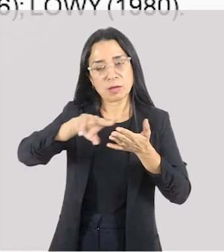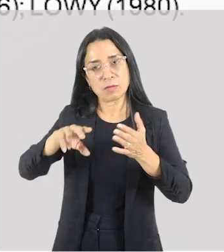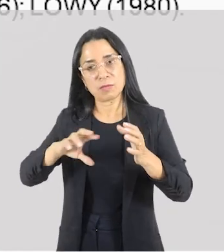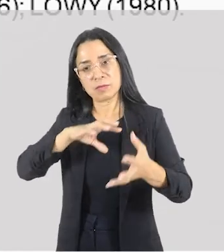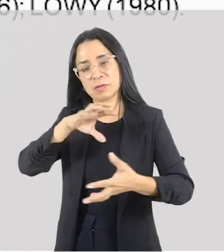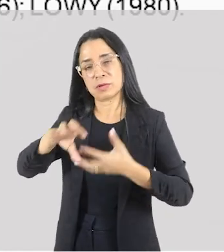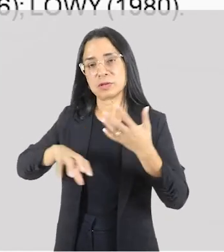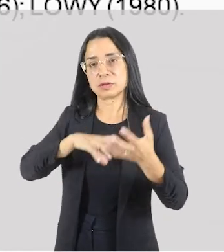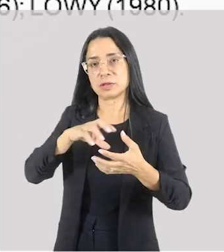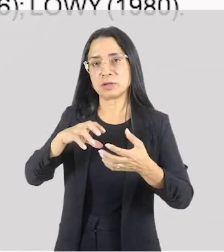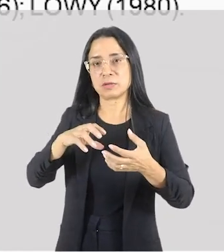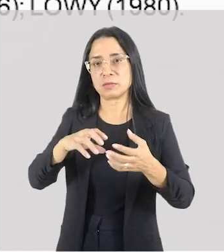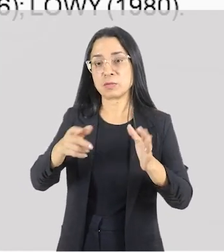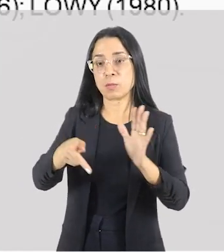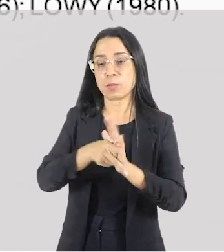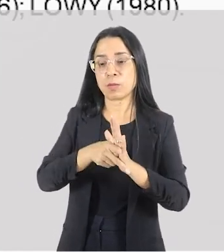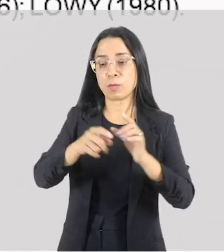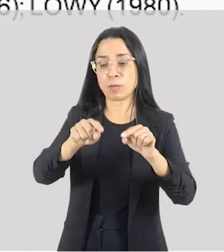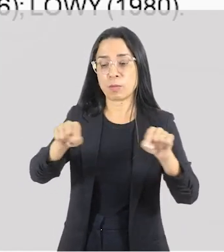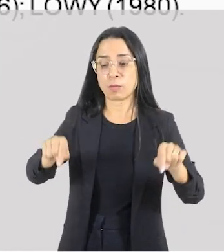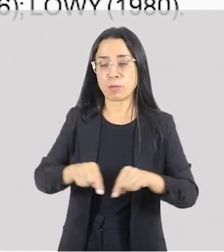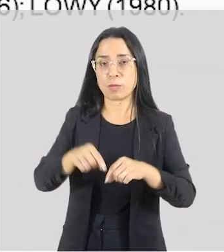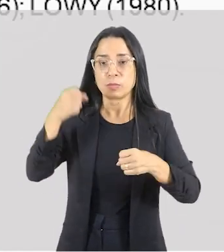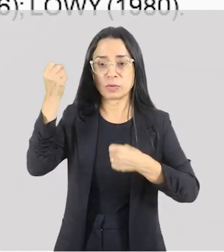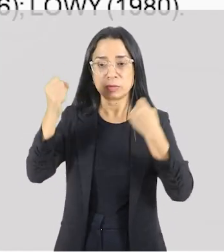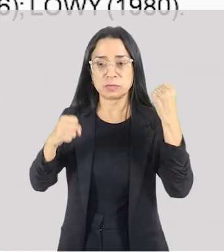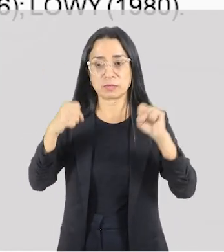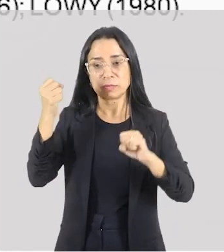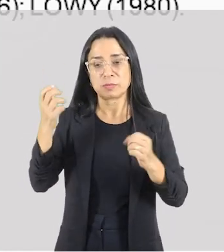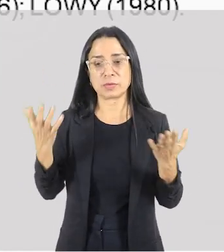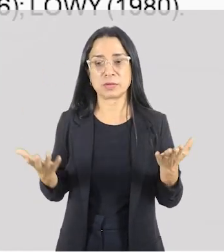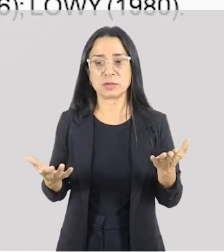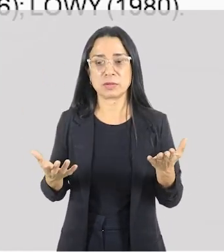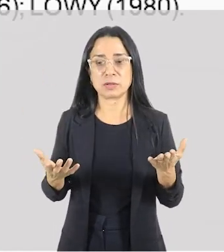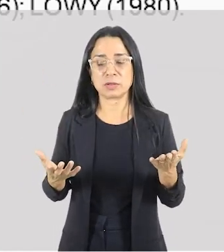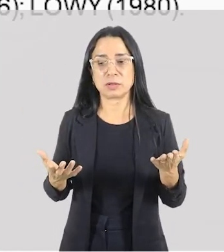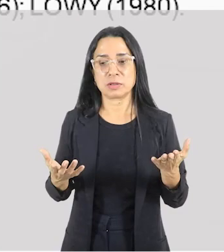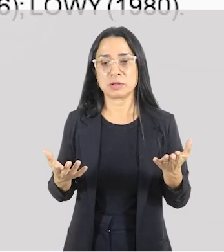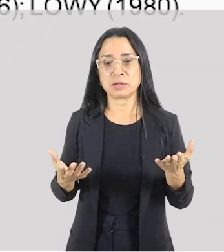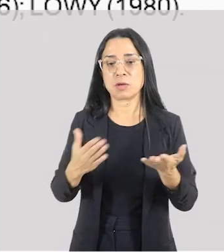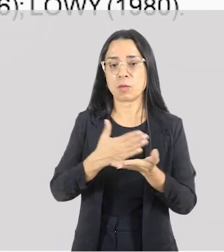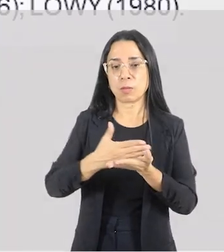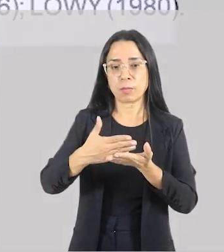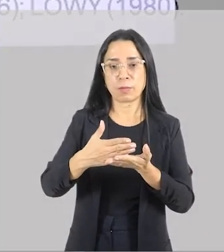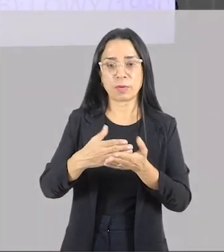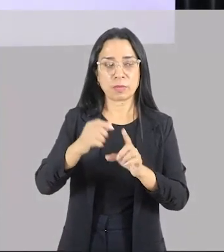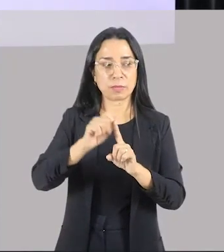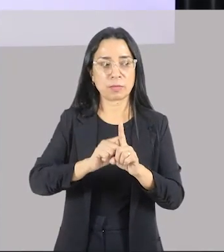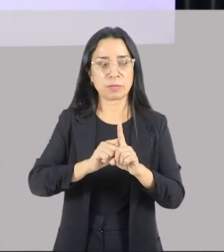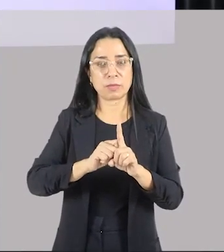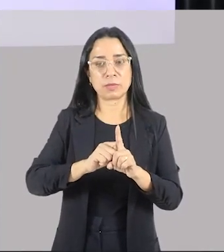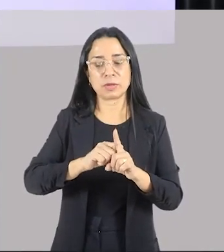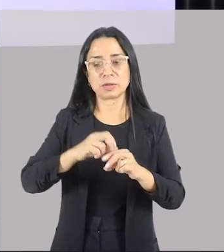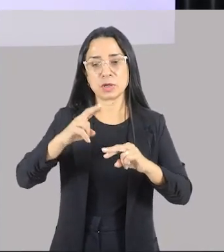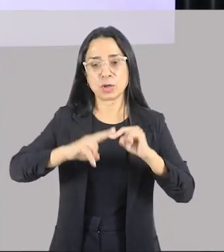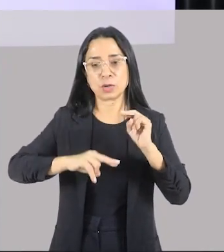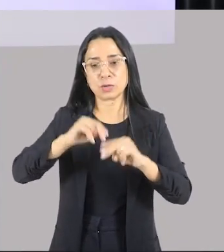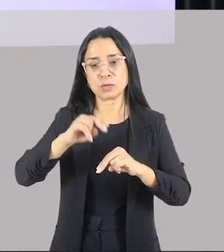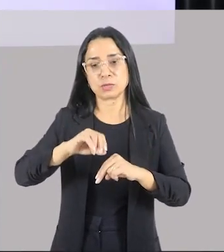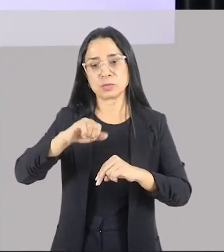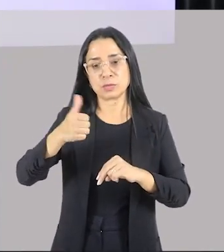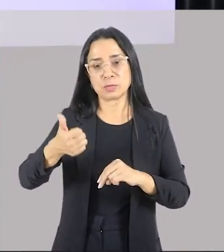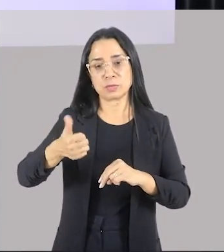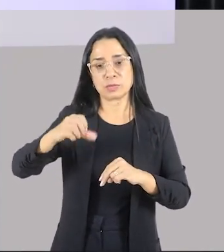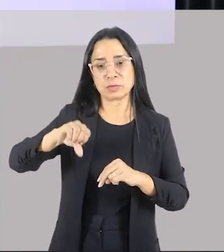têxteis dos bairros de Mooca ali, no São Paulo, em Ipiranga também, né, que começam aí no mês de junho de 1917. Né? E a gente tem que sempre